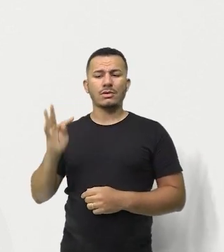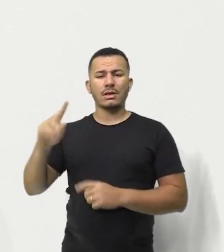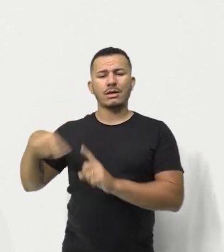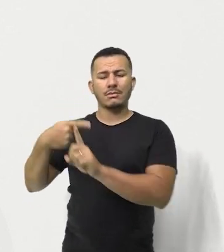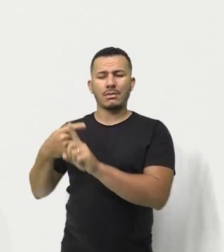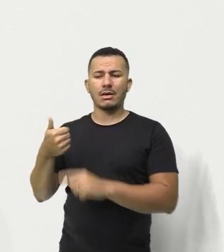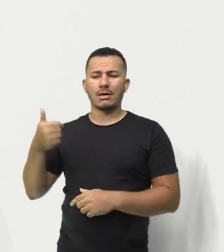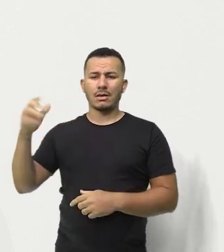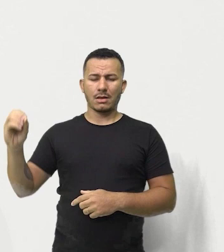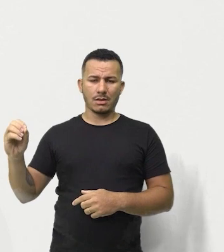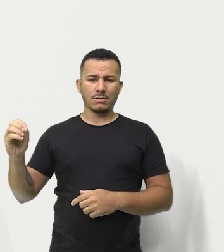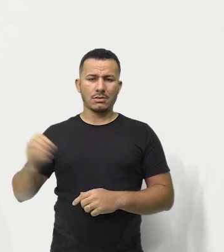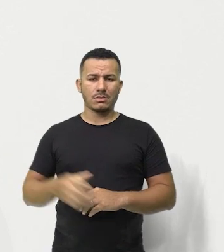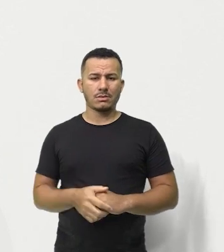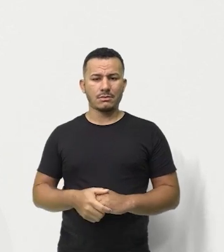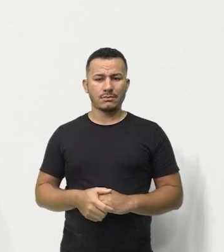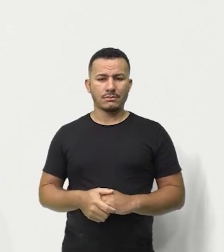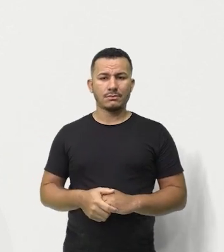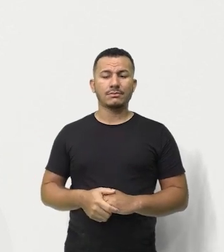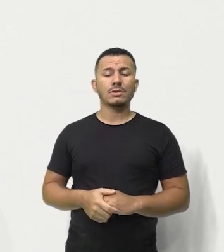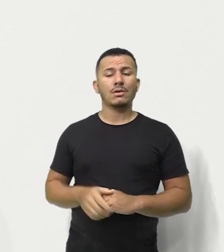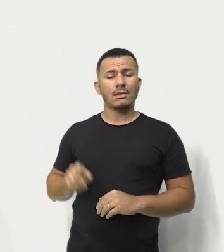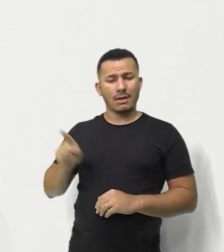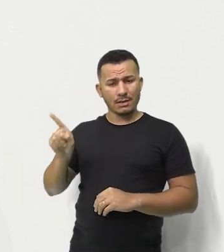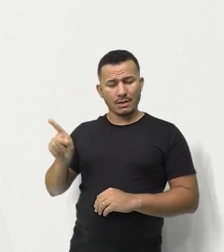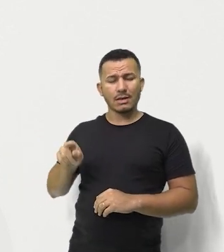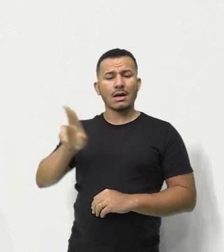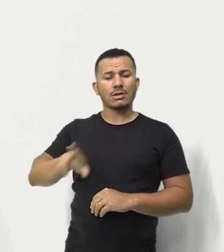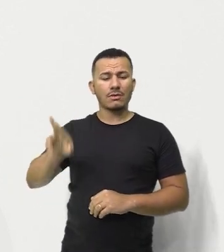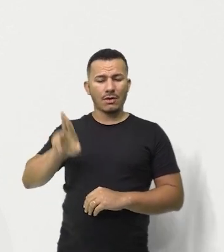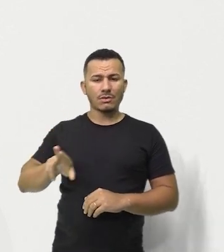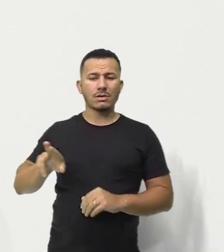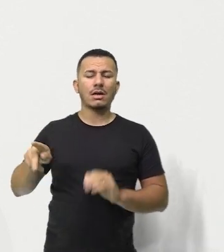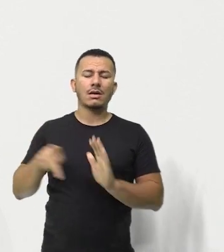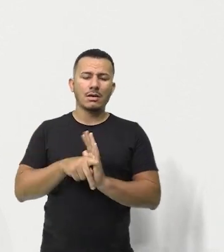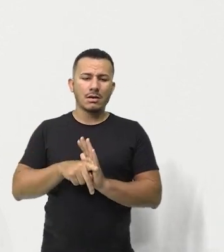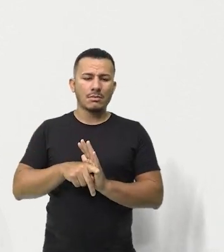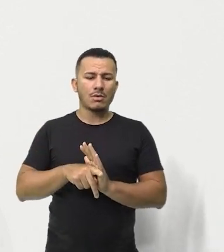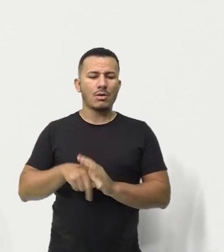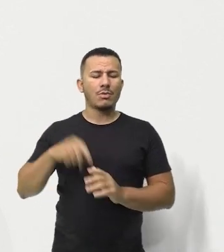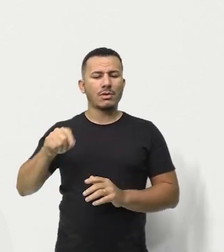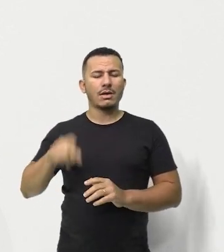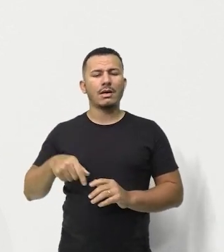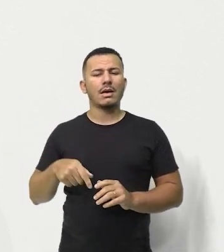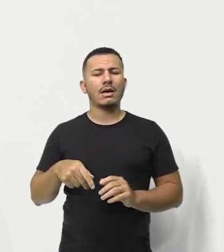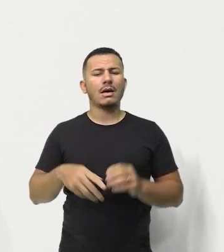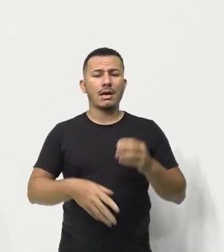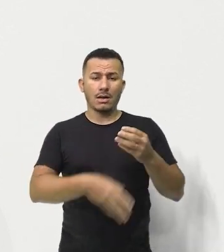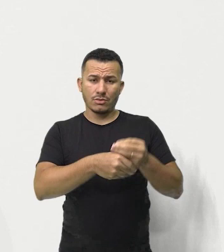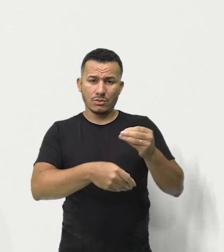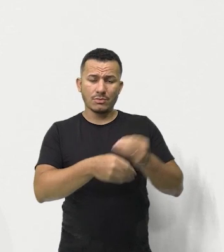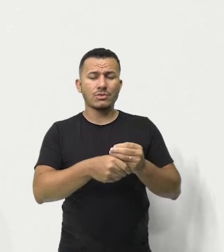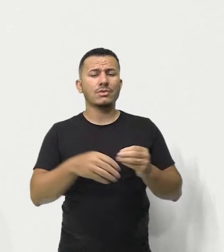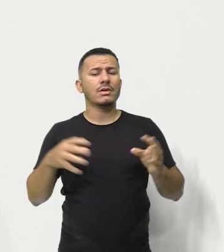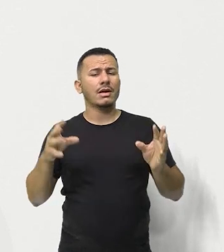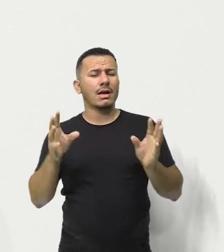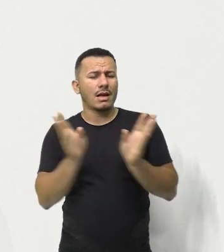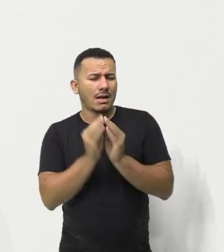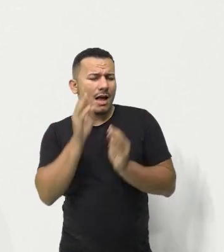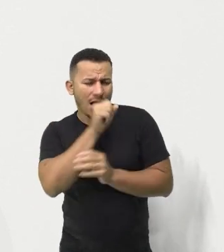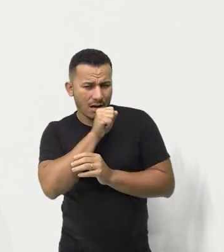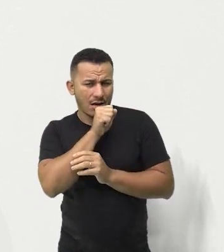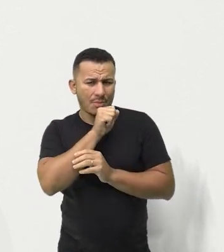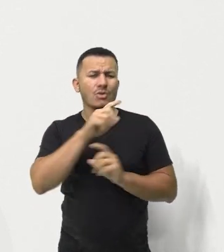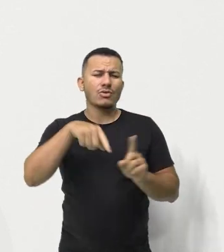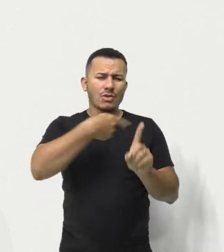menos 15 igual a 2t mais 10. Então, nós vamos utilizar exatamente